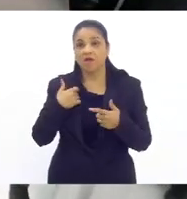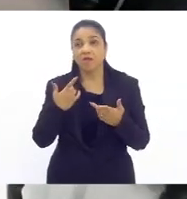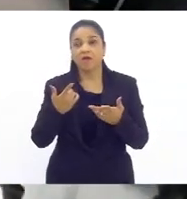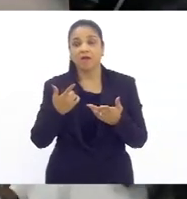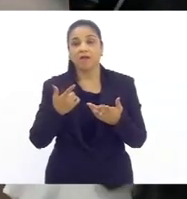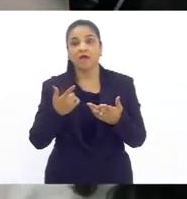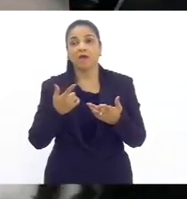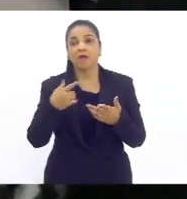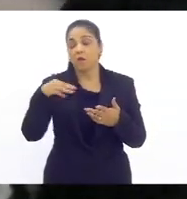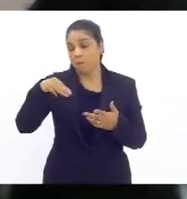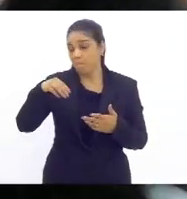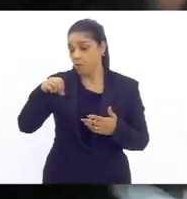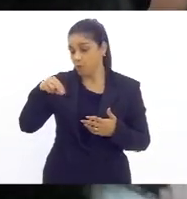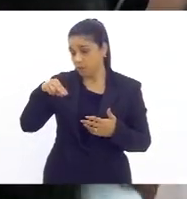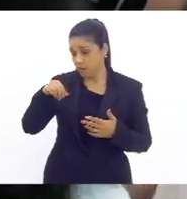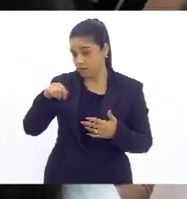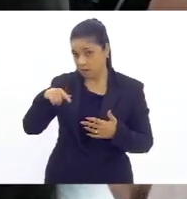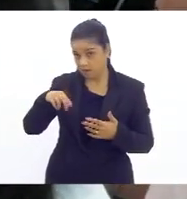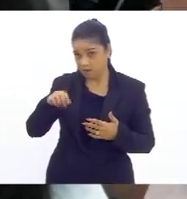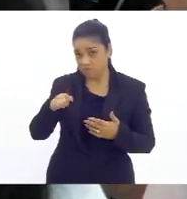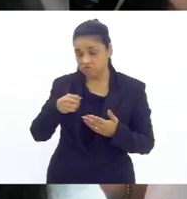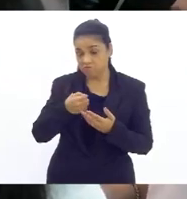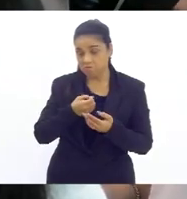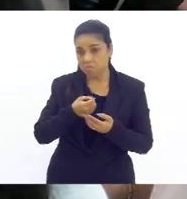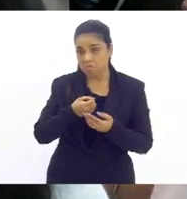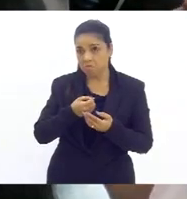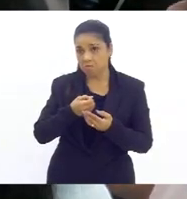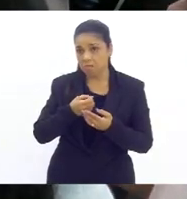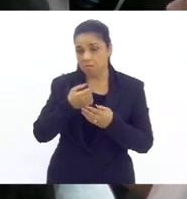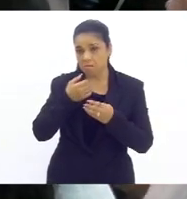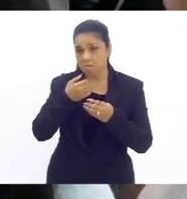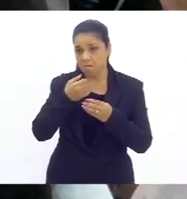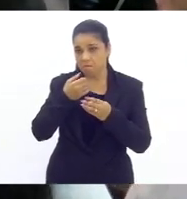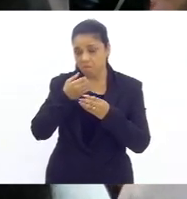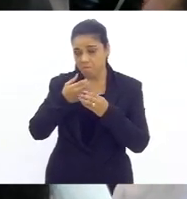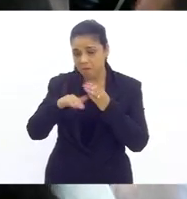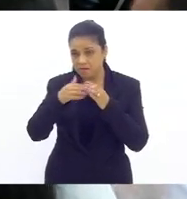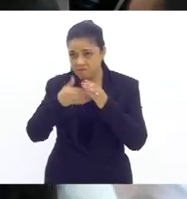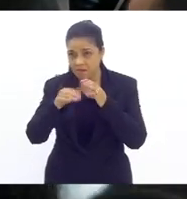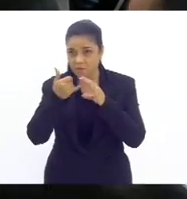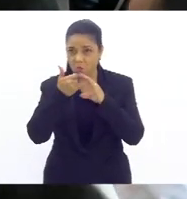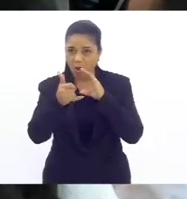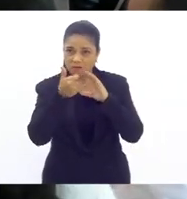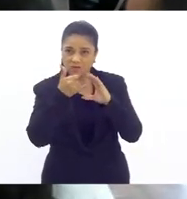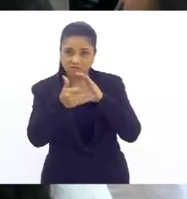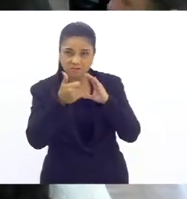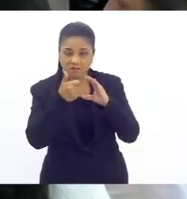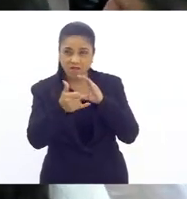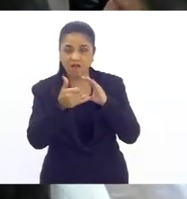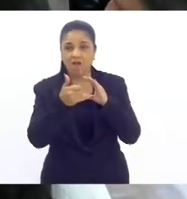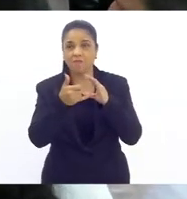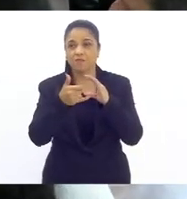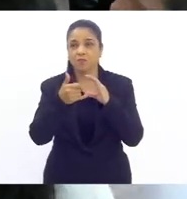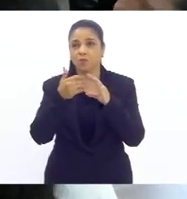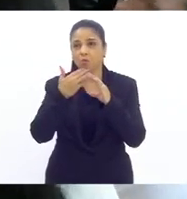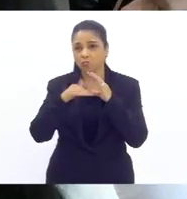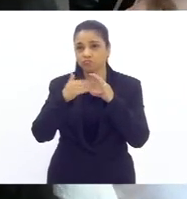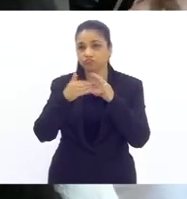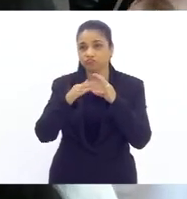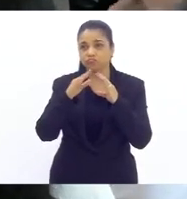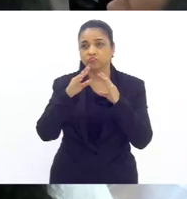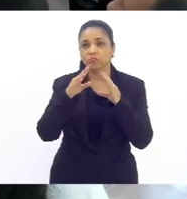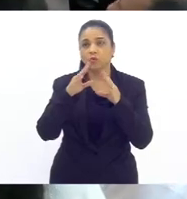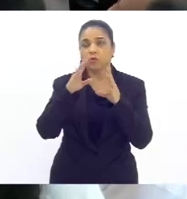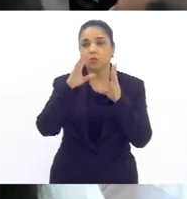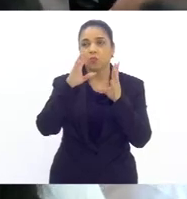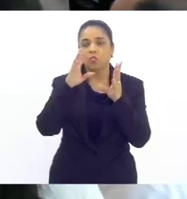passar a Monique para todo mundo via WhatsApp como for os pontos do resumo que a gente